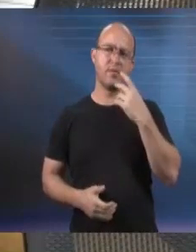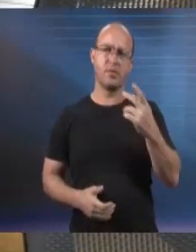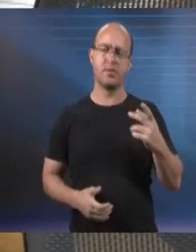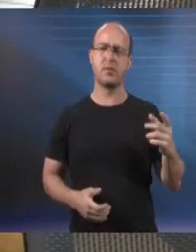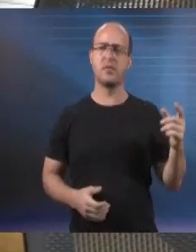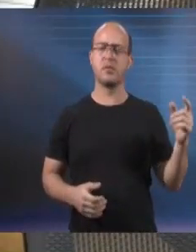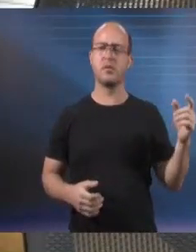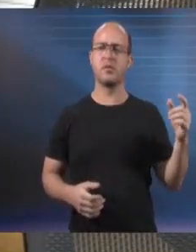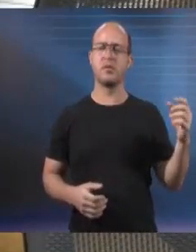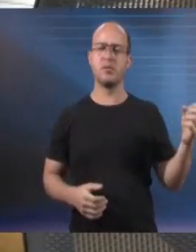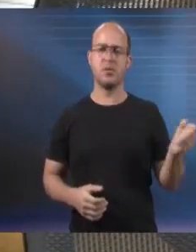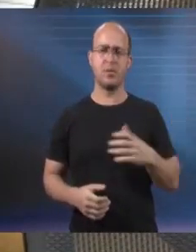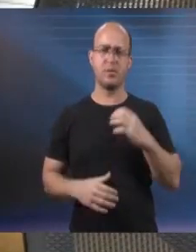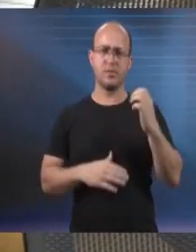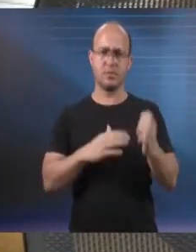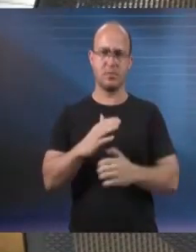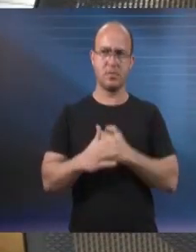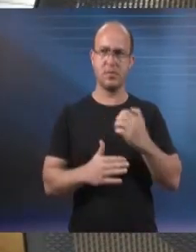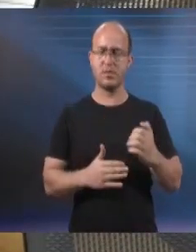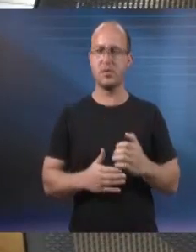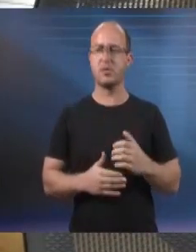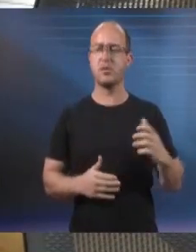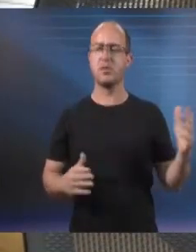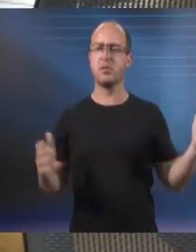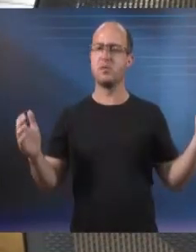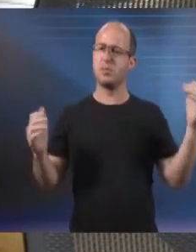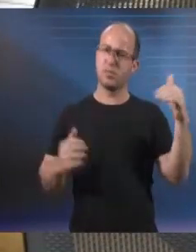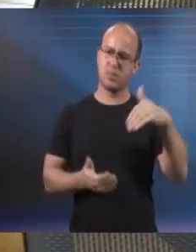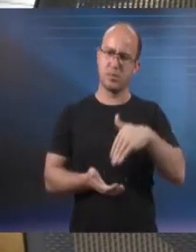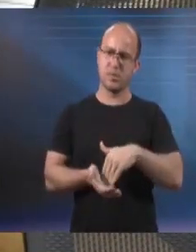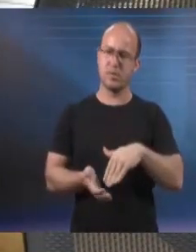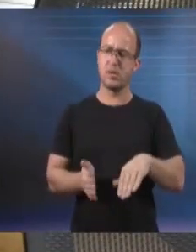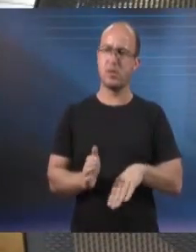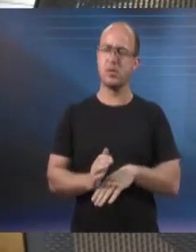Grande do Norte. E foi sim falado que